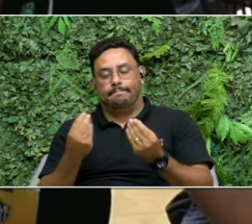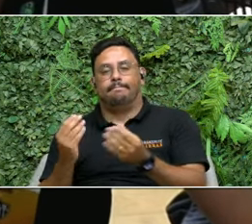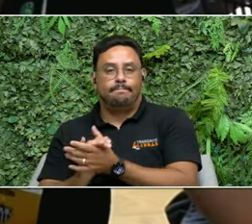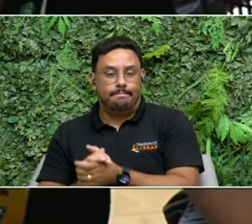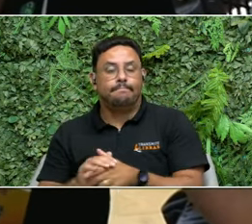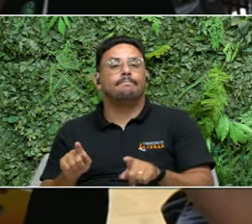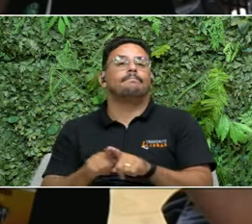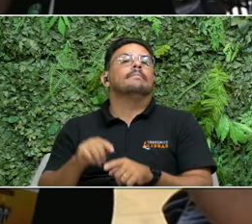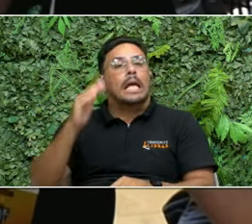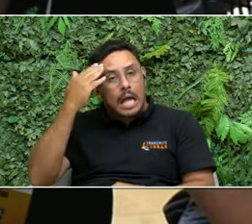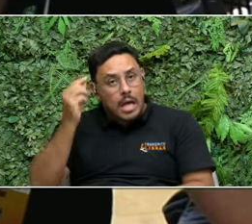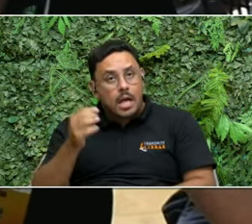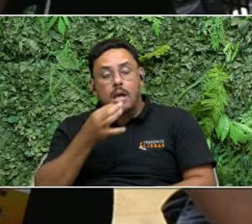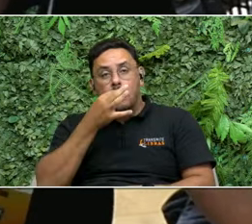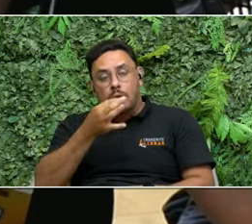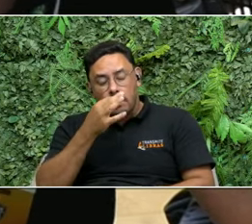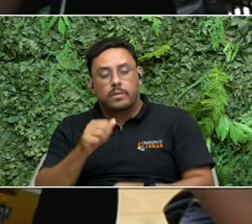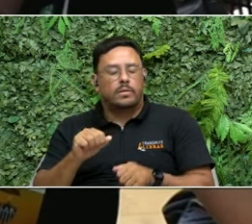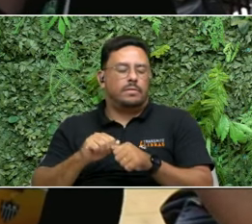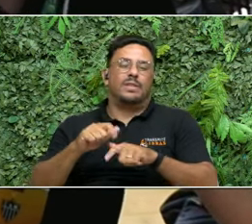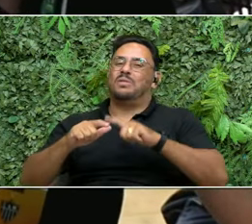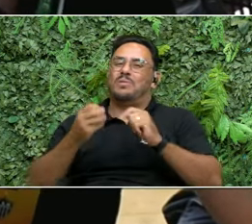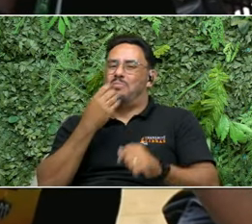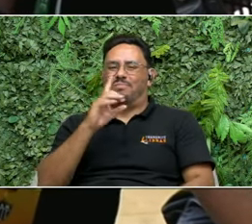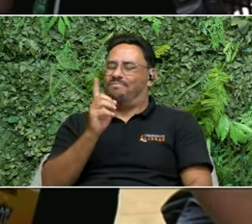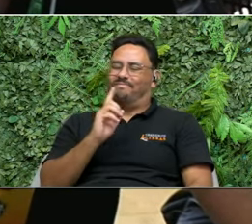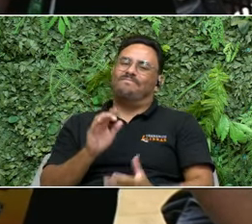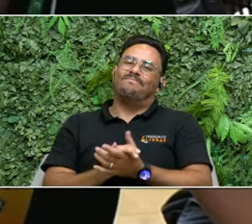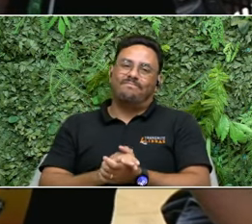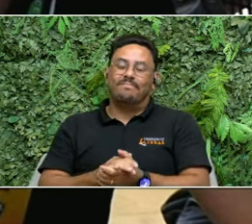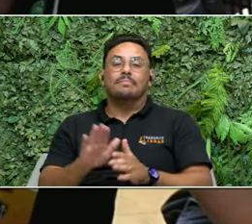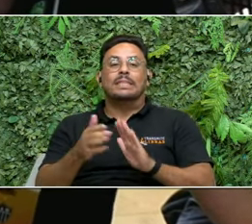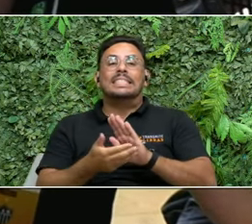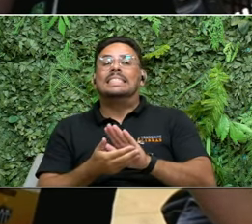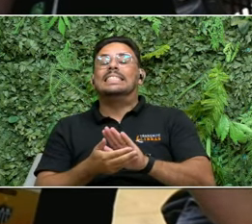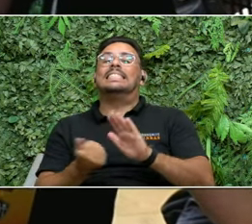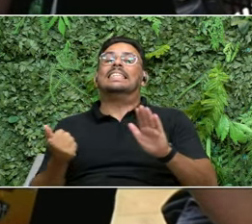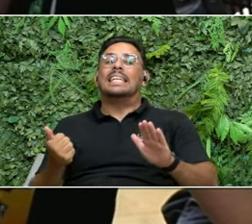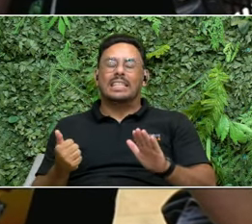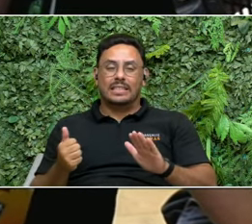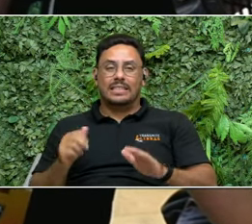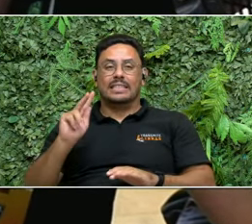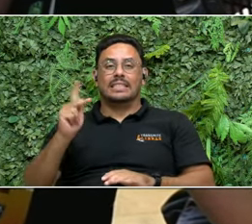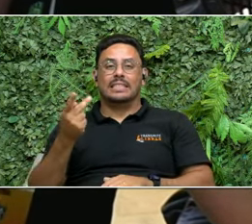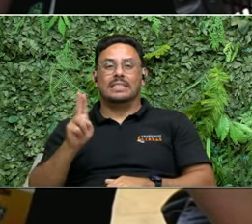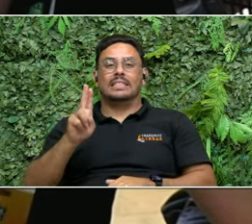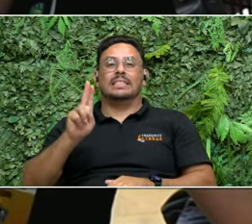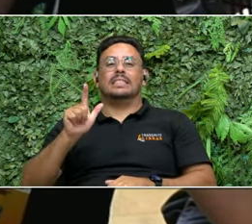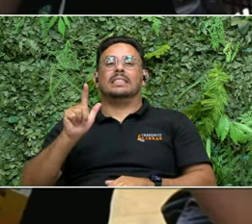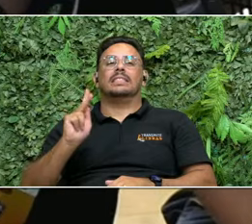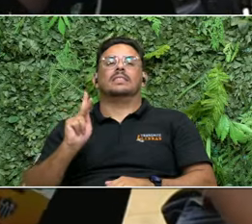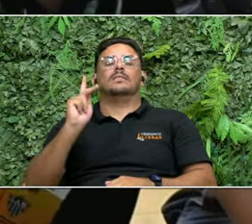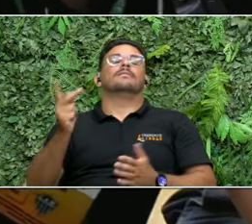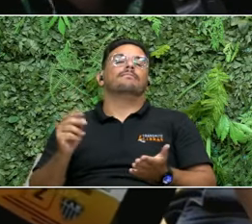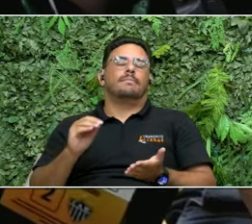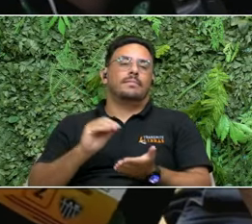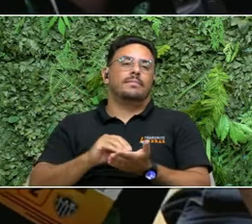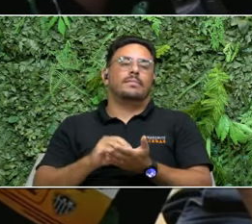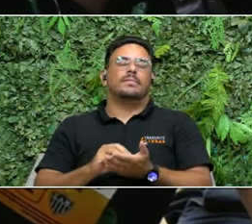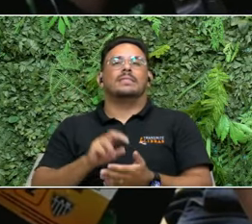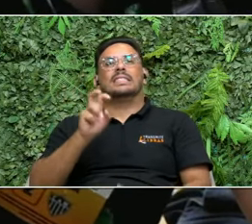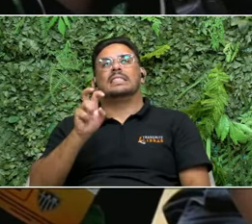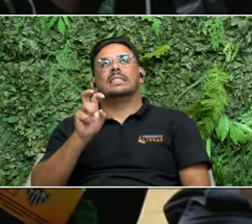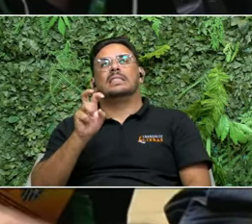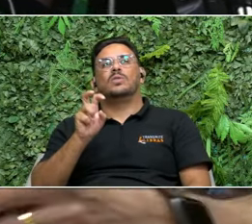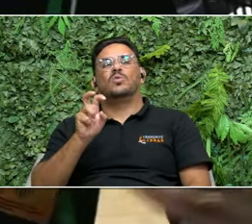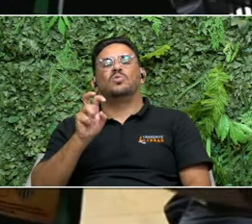assim também entendo que o árbitro não fez um bom trabalho aqui hoje agora tirar o craque tirar o hul pô faltavam quantos minutos